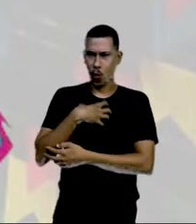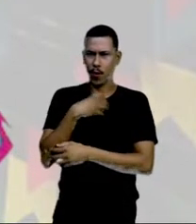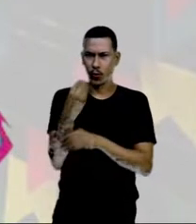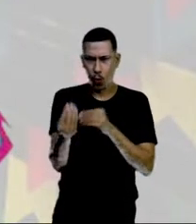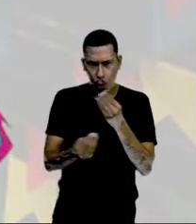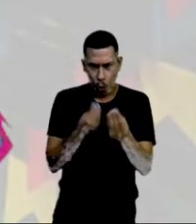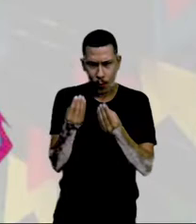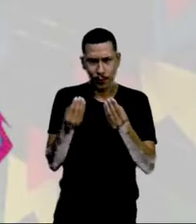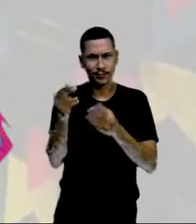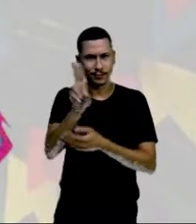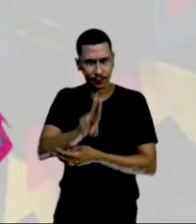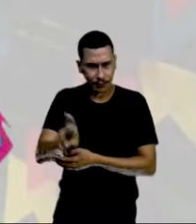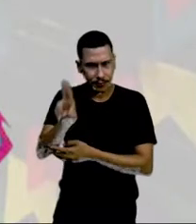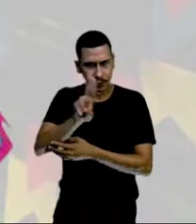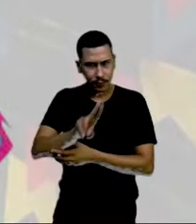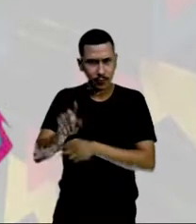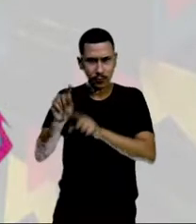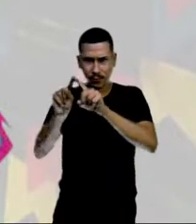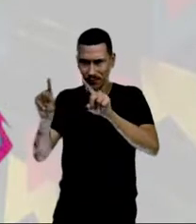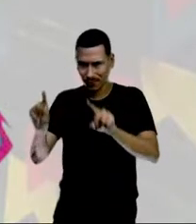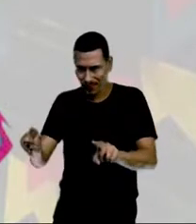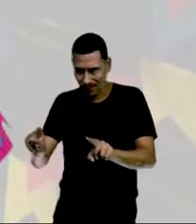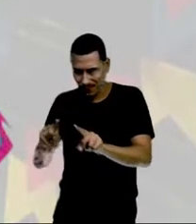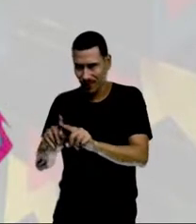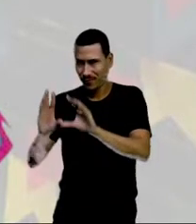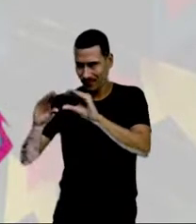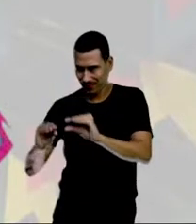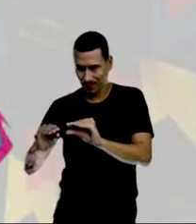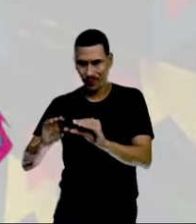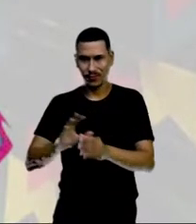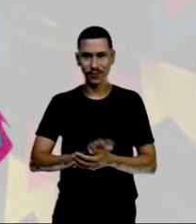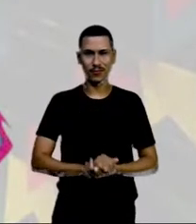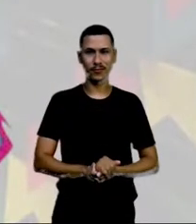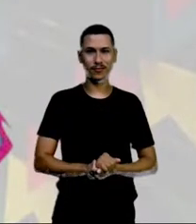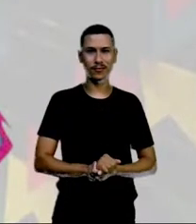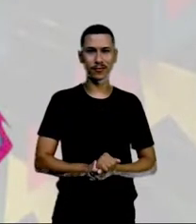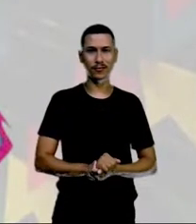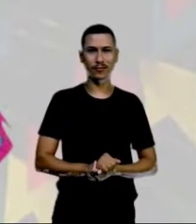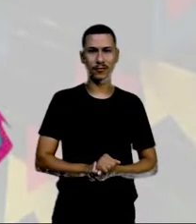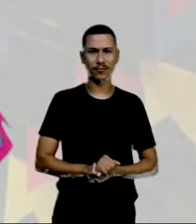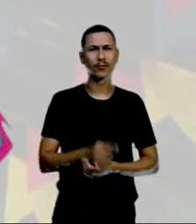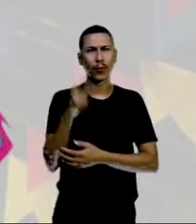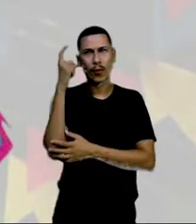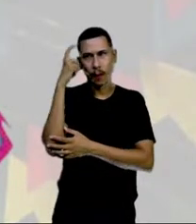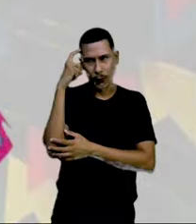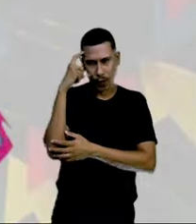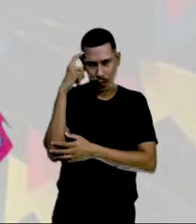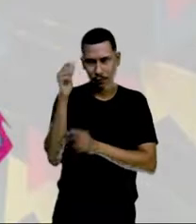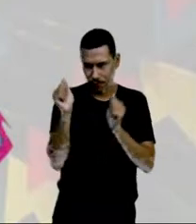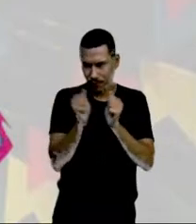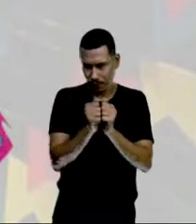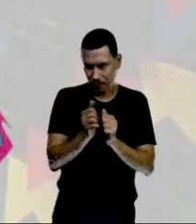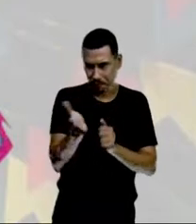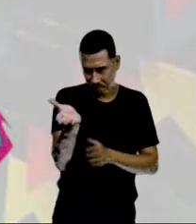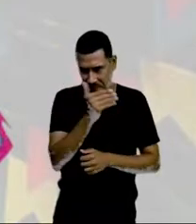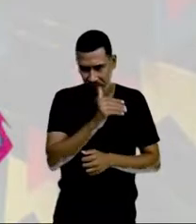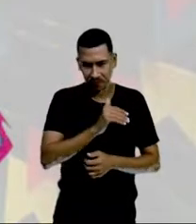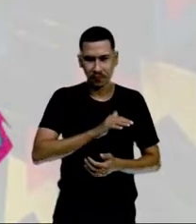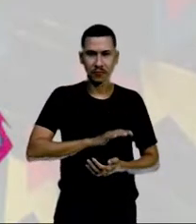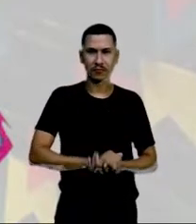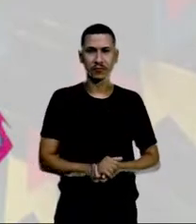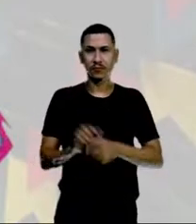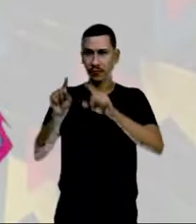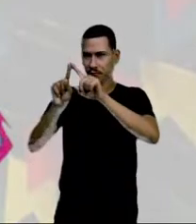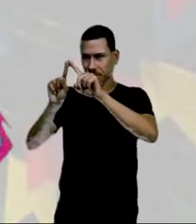ela vai organizar essas caixinhas menores. Pois é, pensa comigo o seguinte: essa